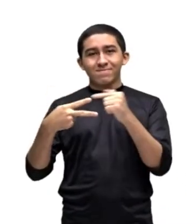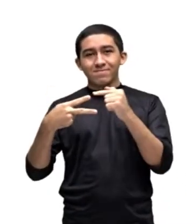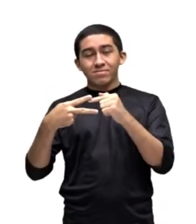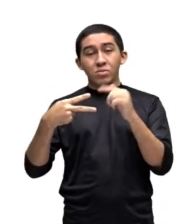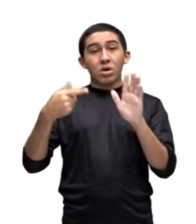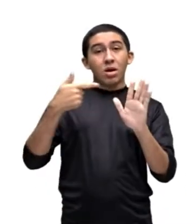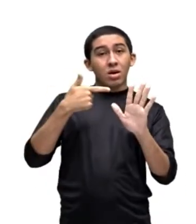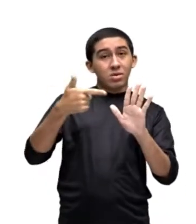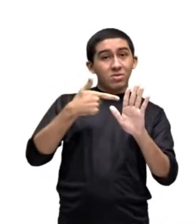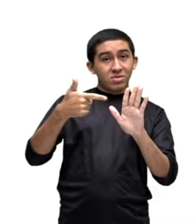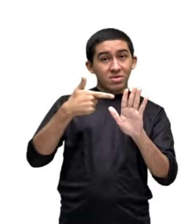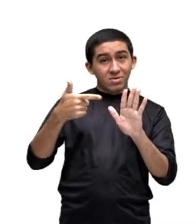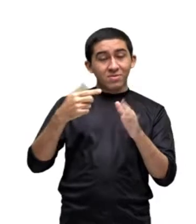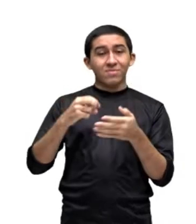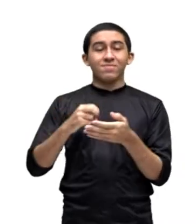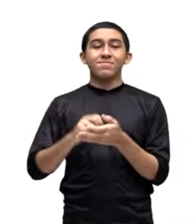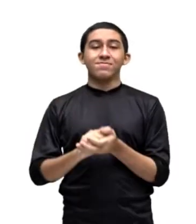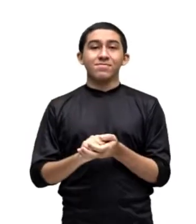Ironia